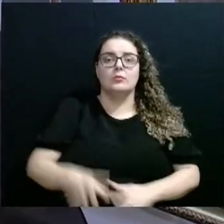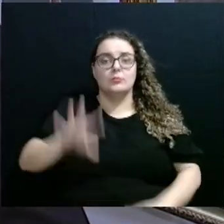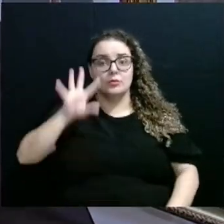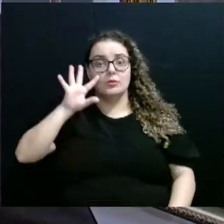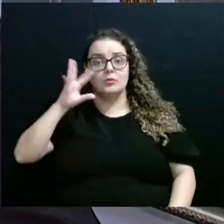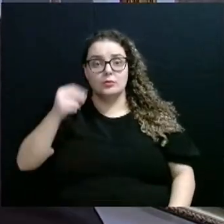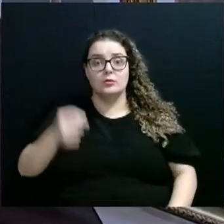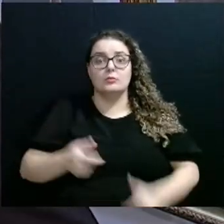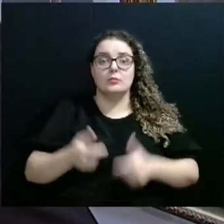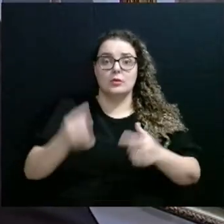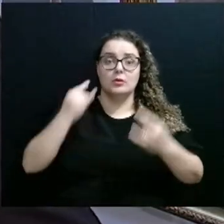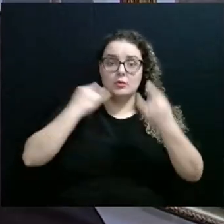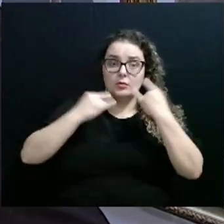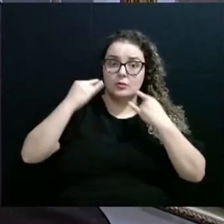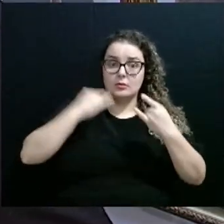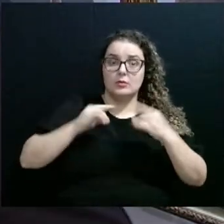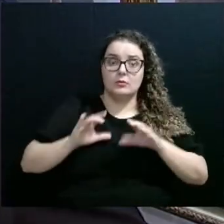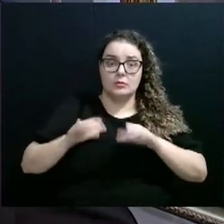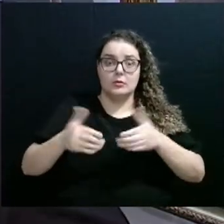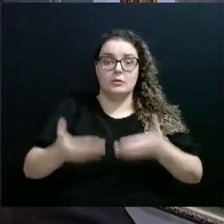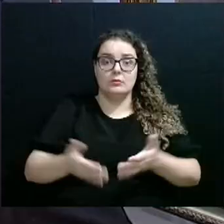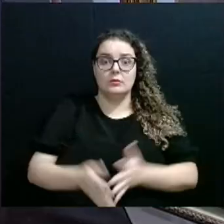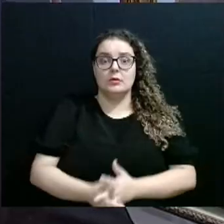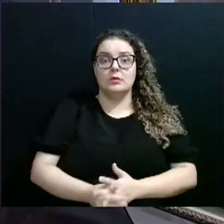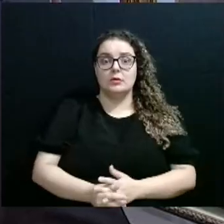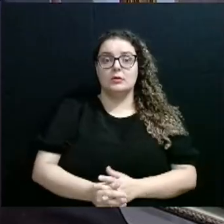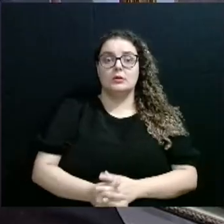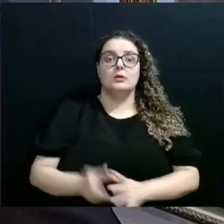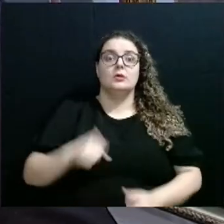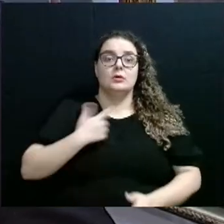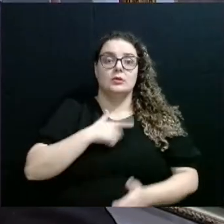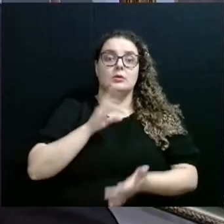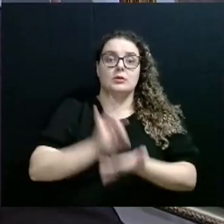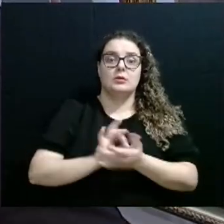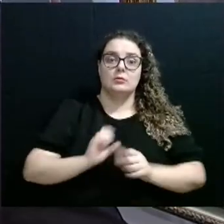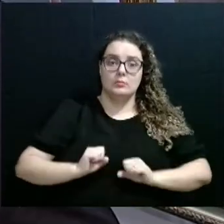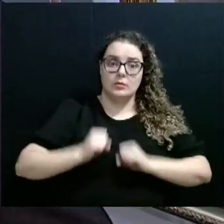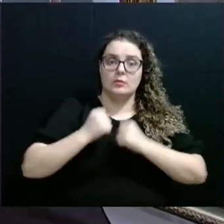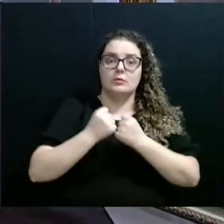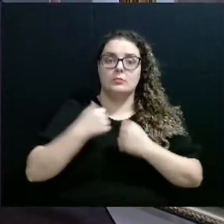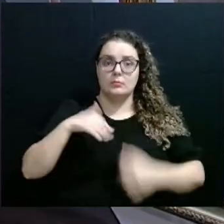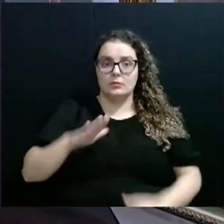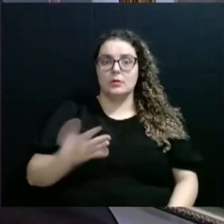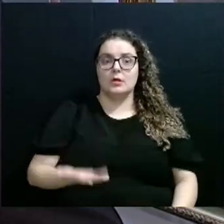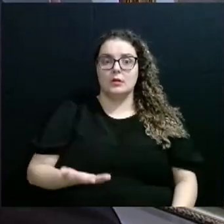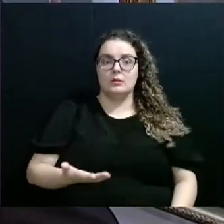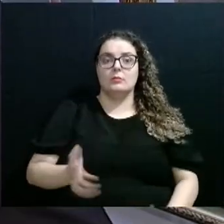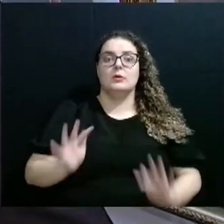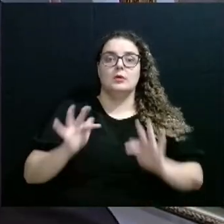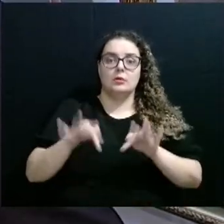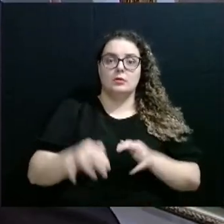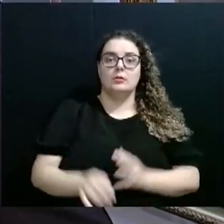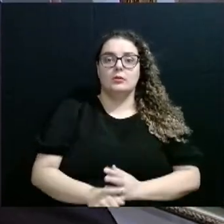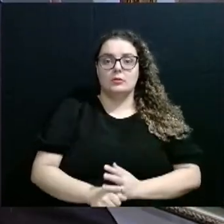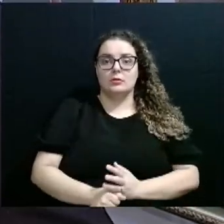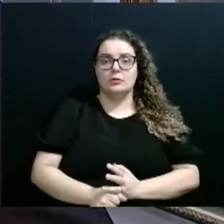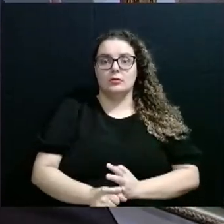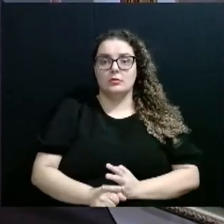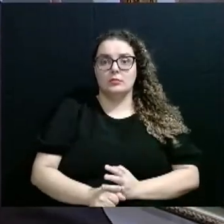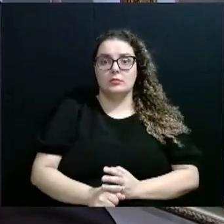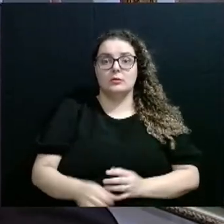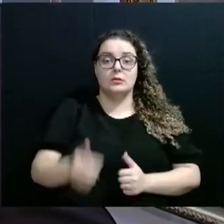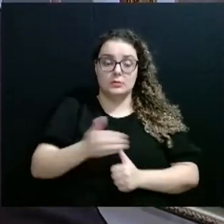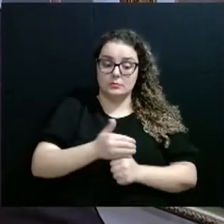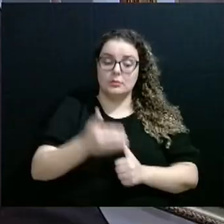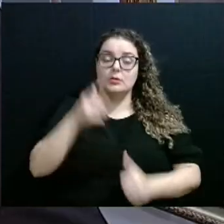muito por essa comissão e nós vamos realmente fortalecê-la cada vez mais para que ao final, né, desse mandato a gente consiga